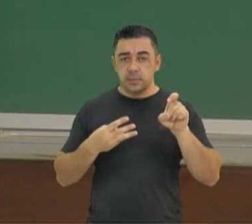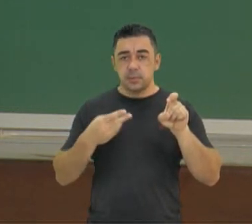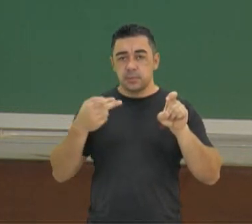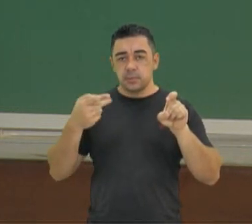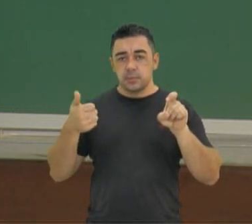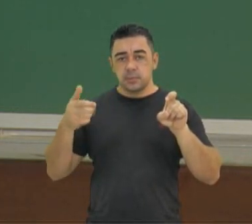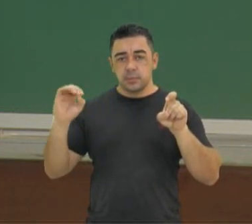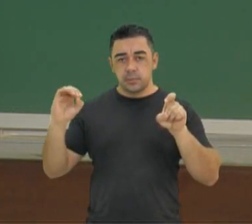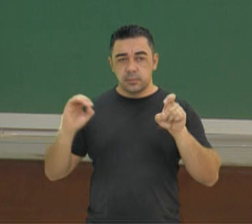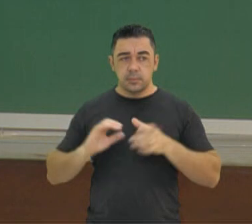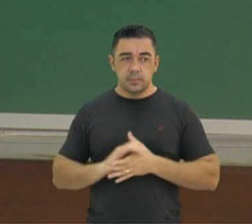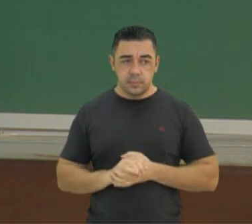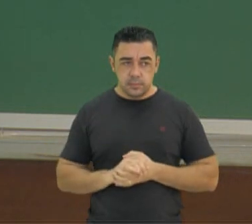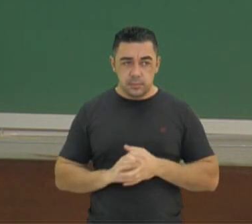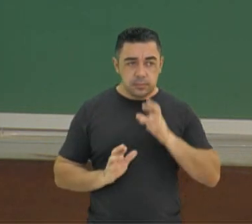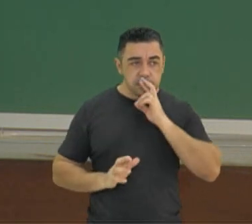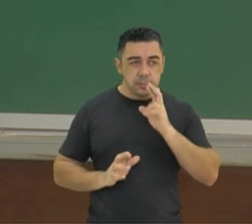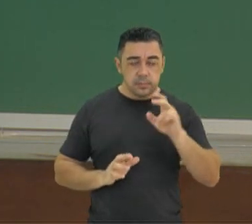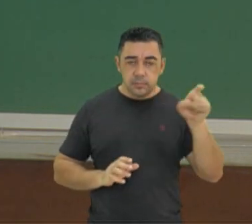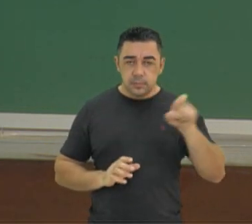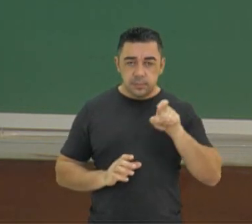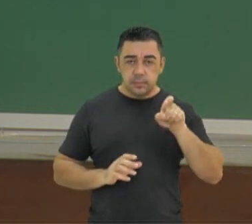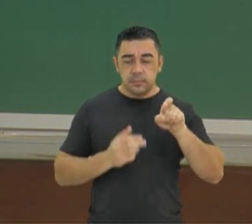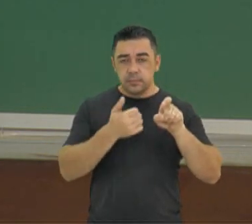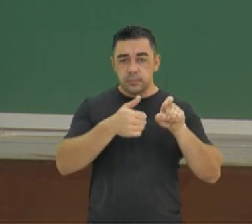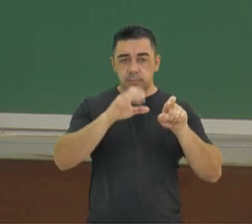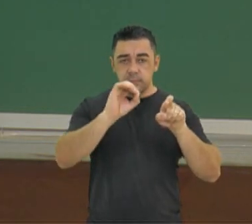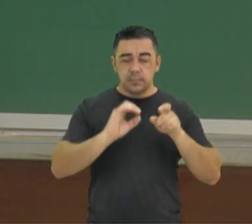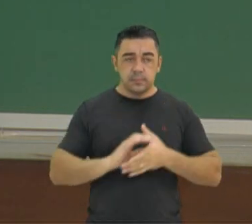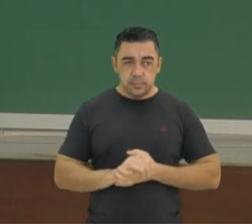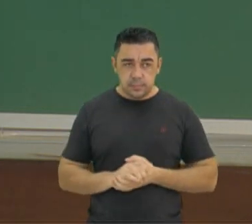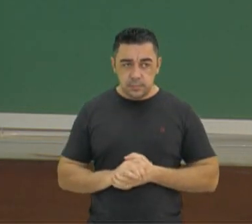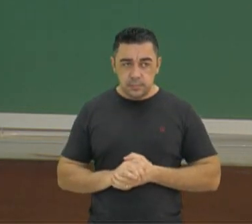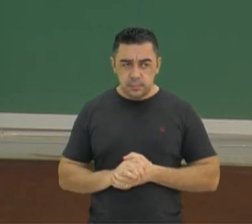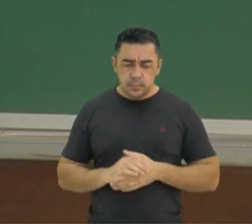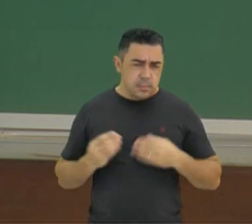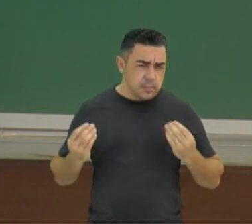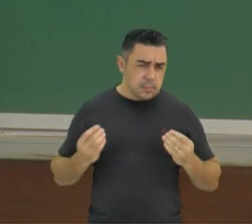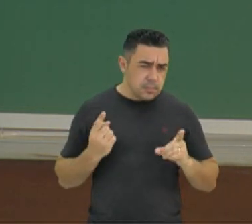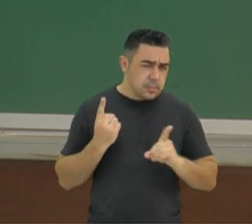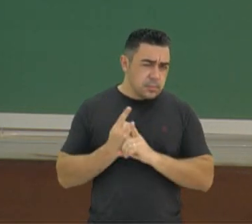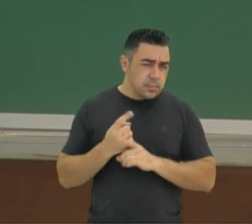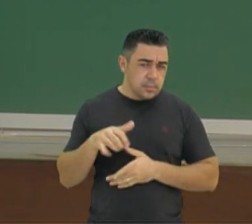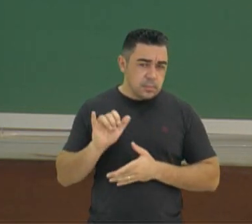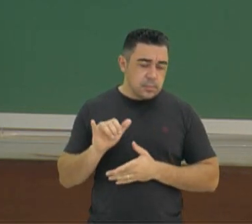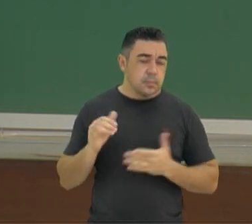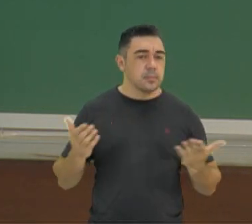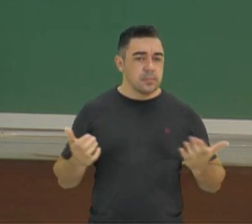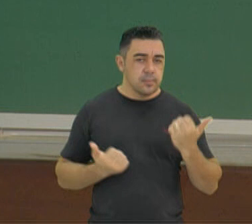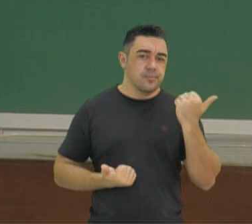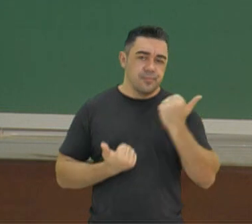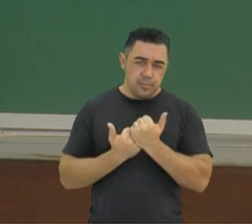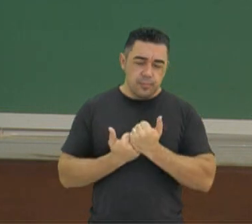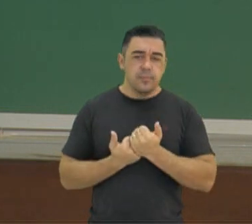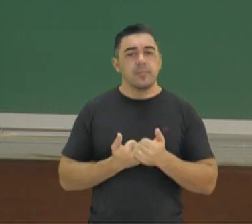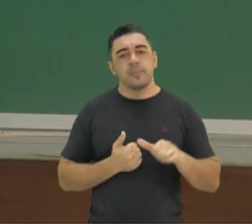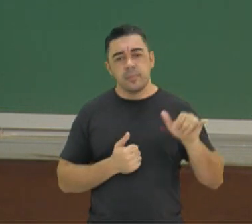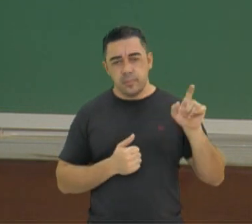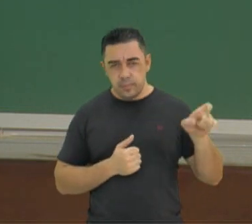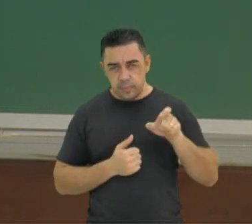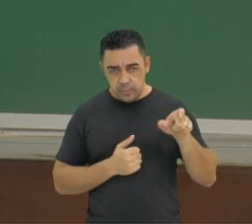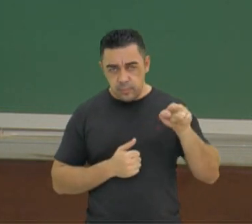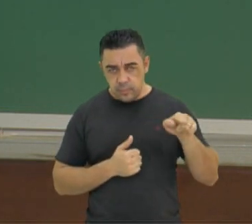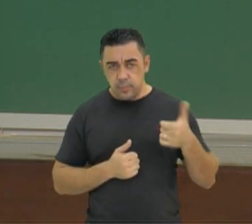10. Então, temos que o x vale 10. E como que eu encontro o y mesmo, professor? Então basta substituir